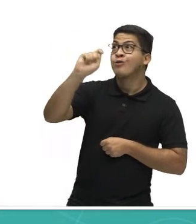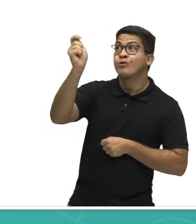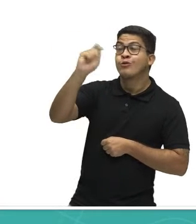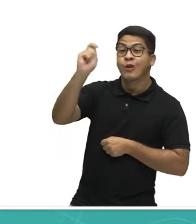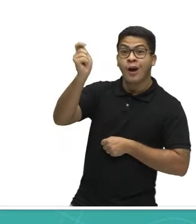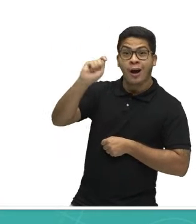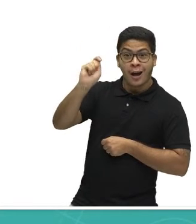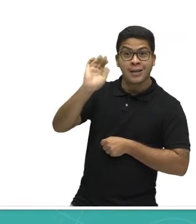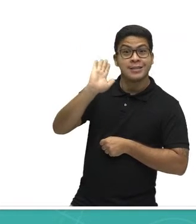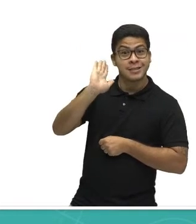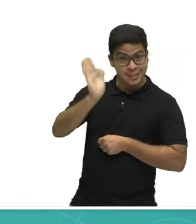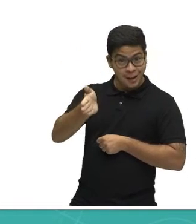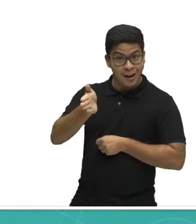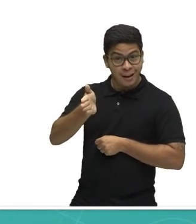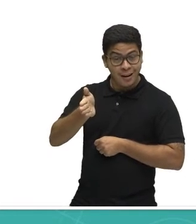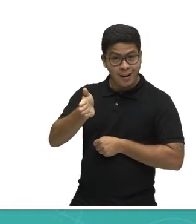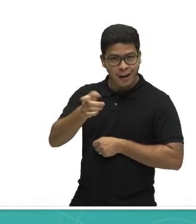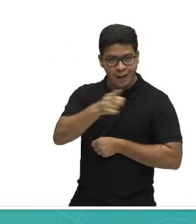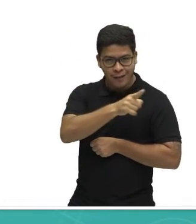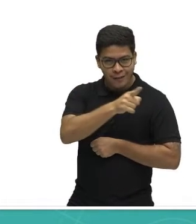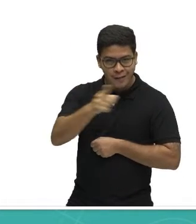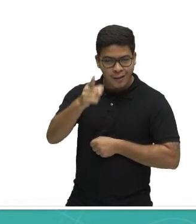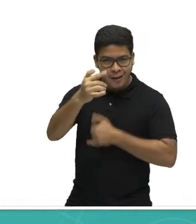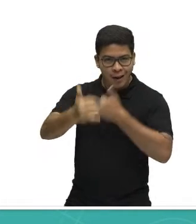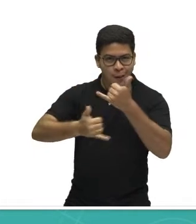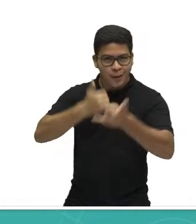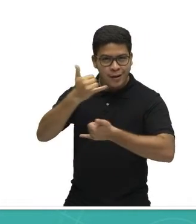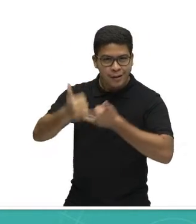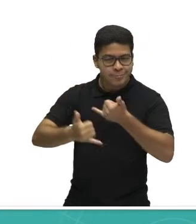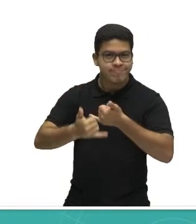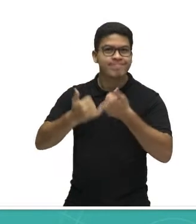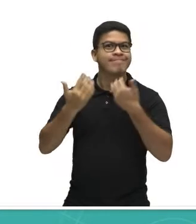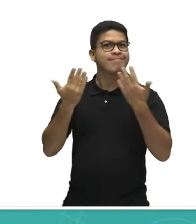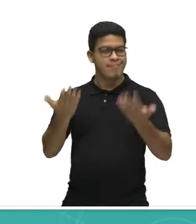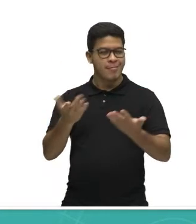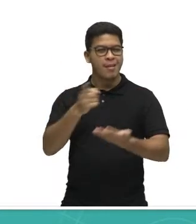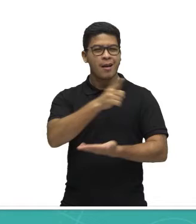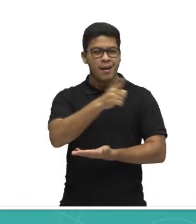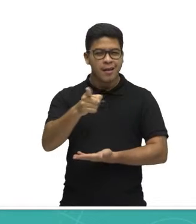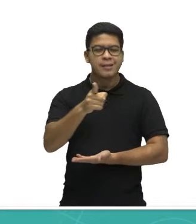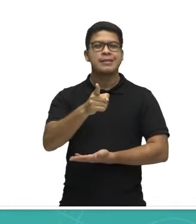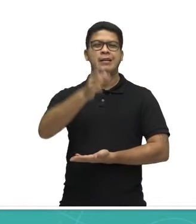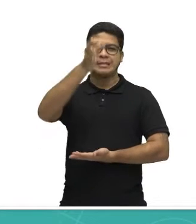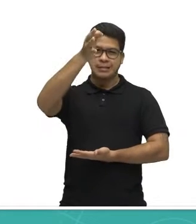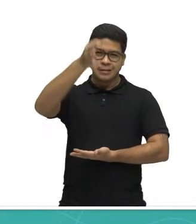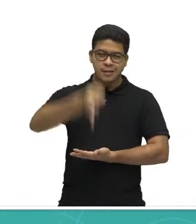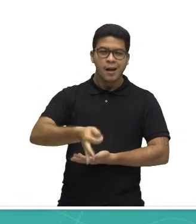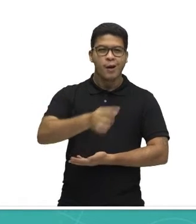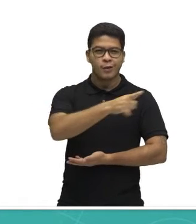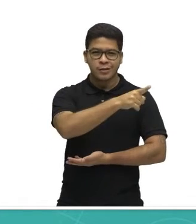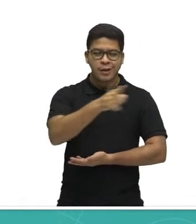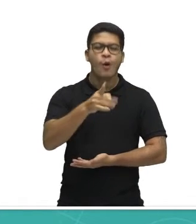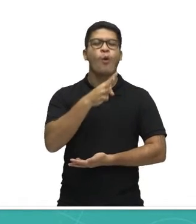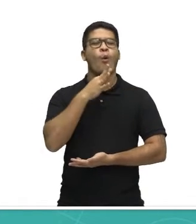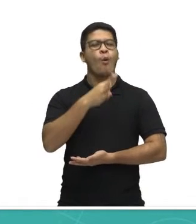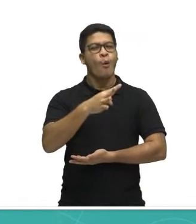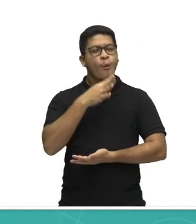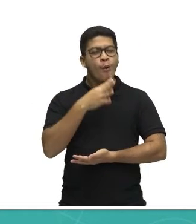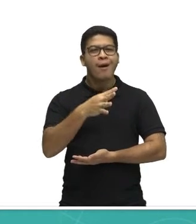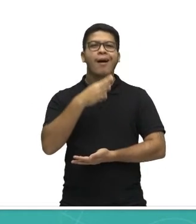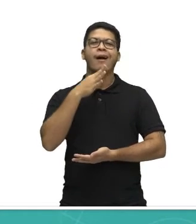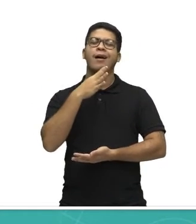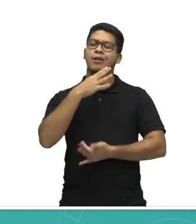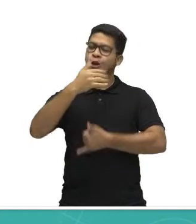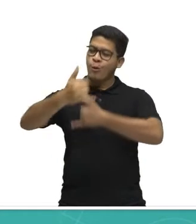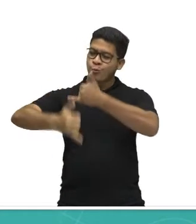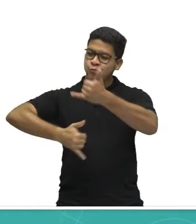Amazonas é chamada de papagaio? Vocês já brincaram disso? Tenho certeza que vocês conhecem todas essas brincadeiras e